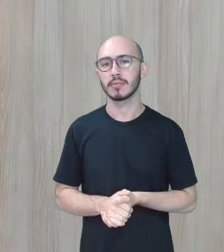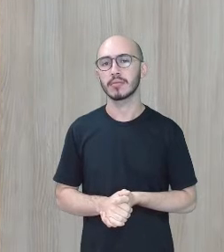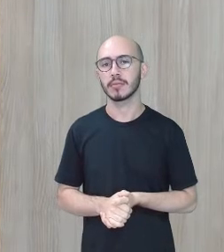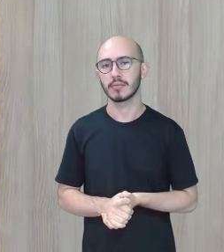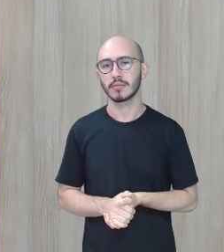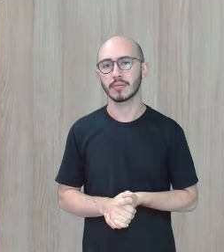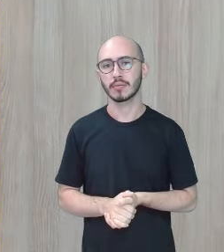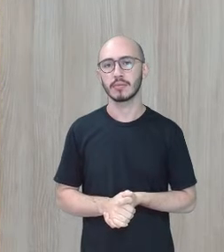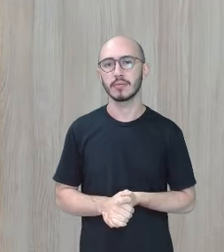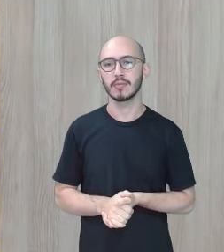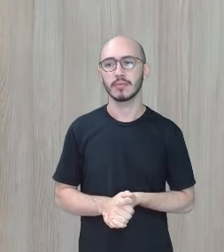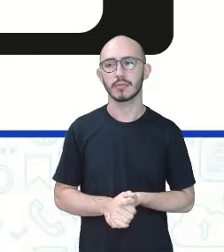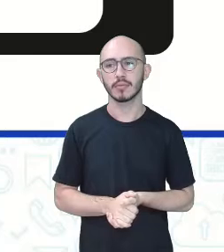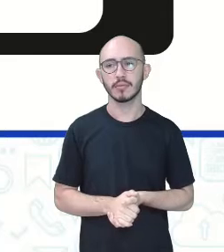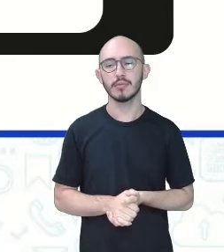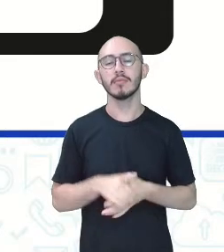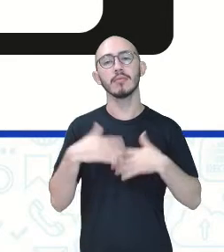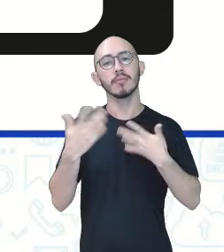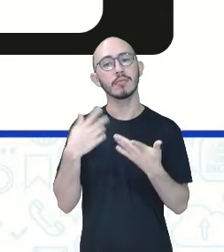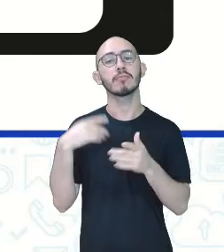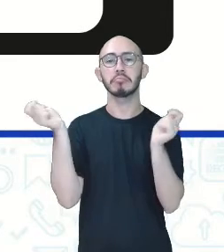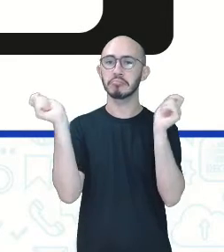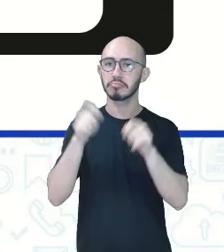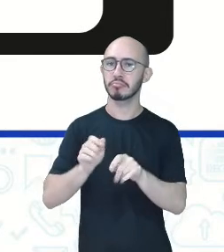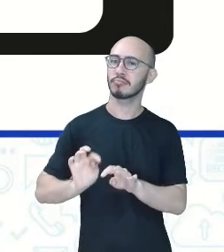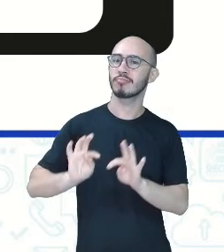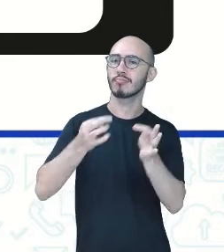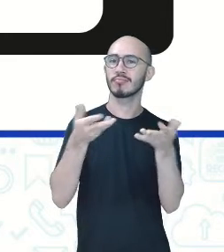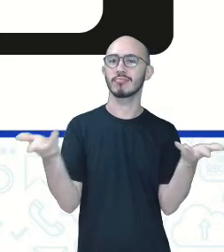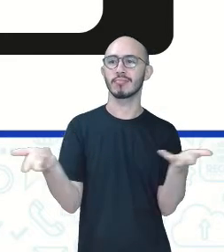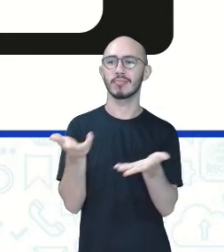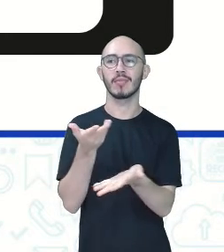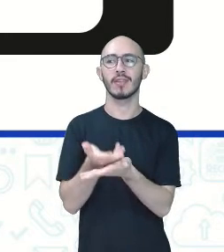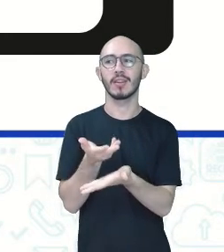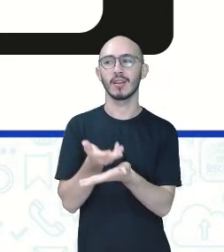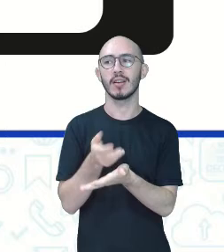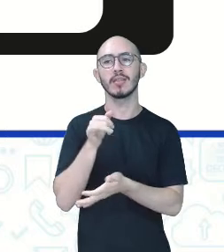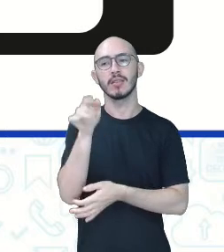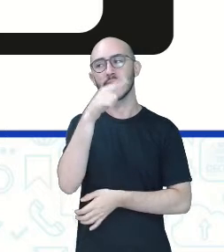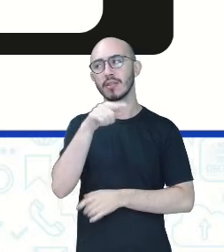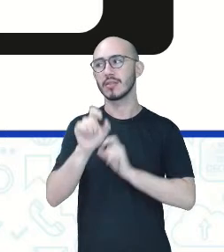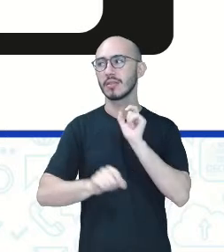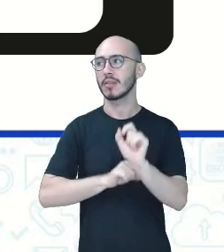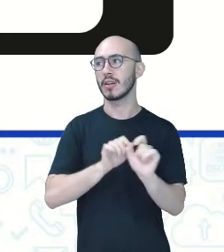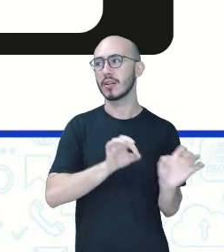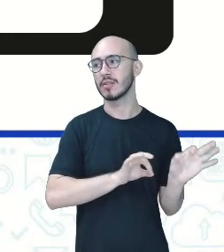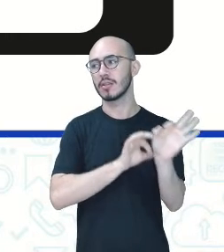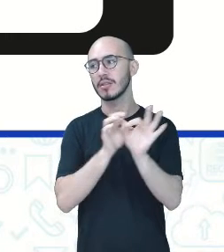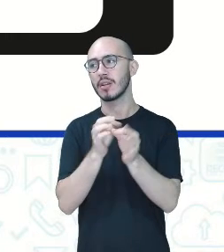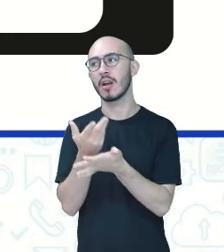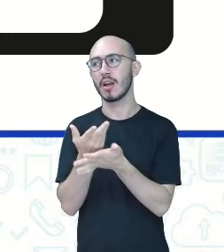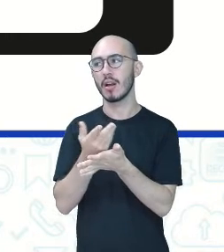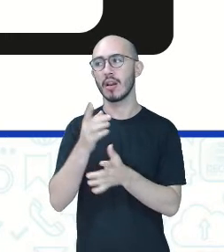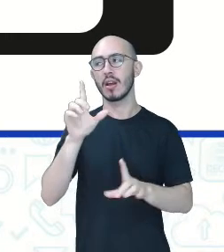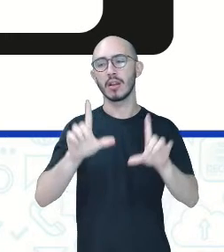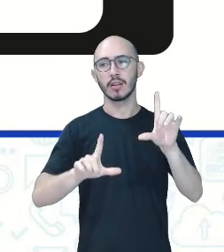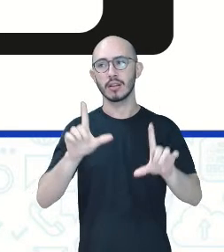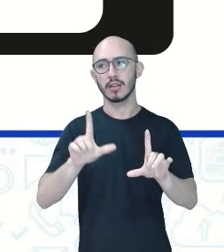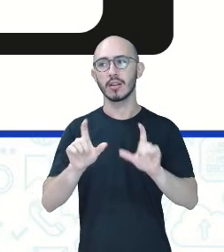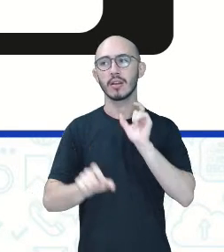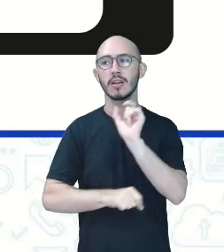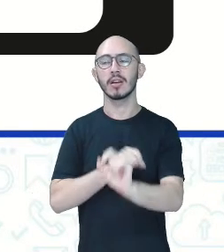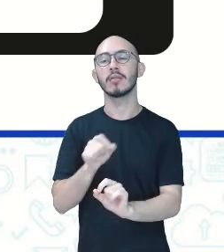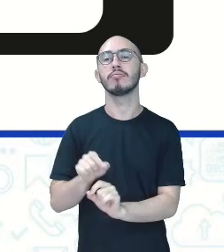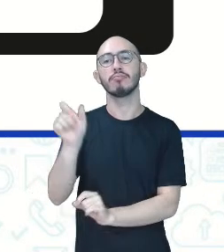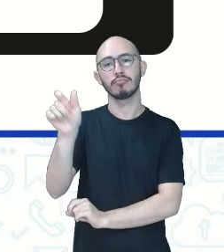3 mecanismos tecnológicos. Se você está assistindo essa aula através da TV, certo? Billy Jean